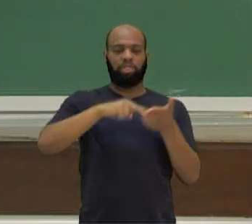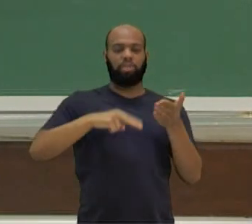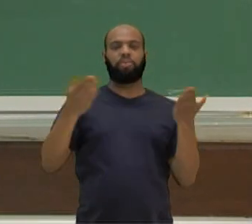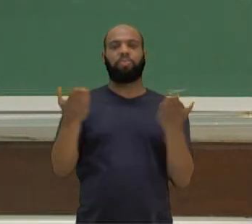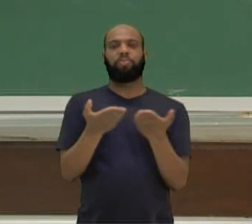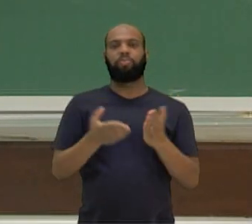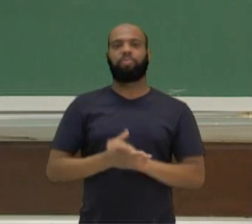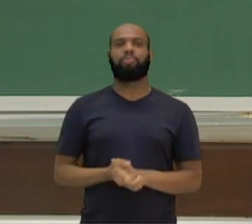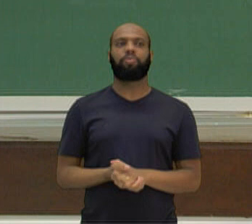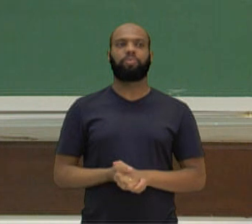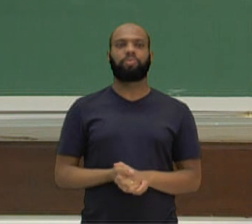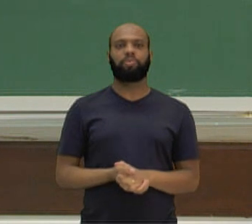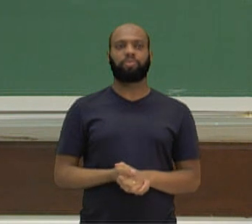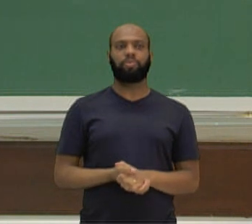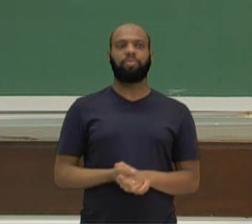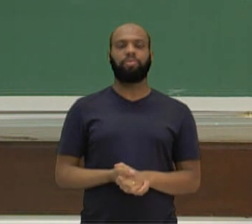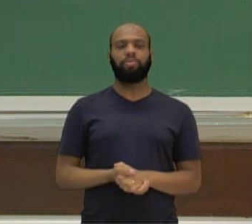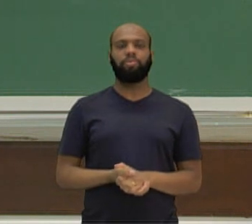hoje.